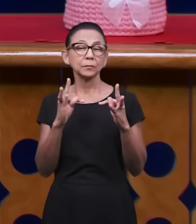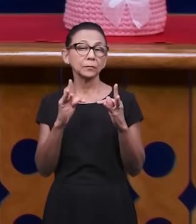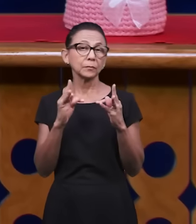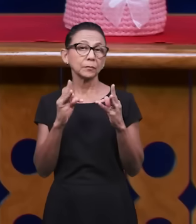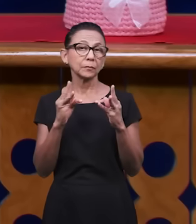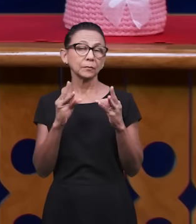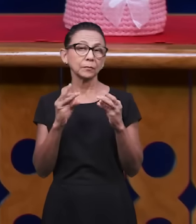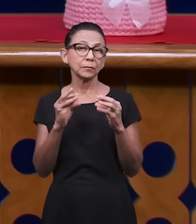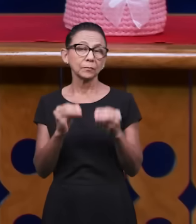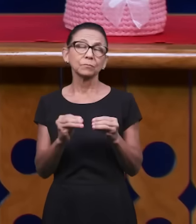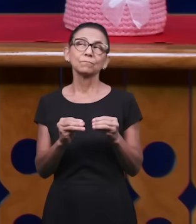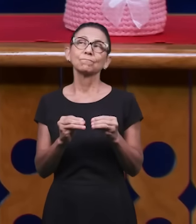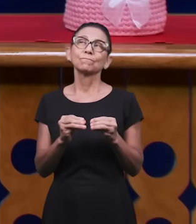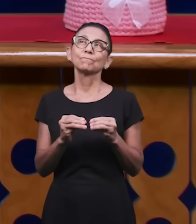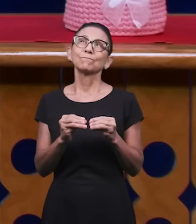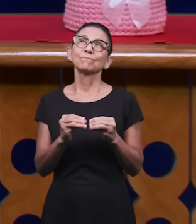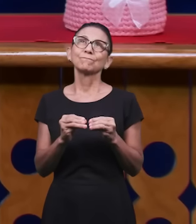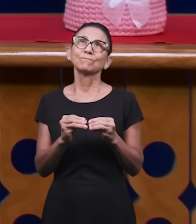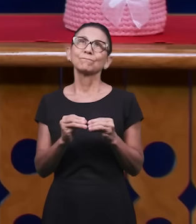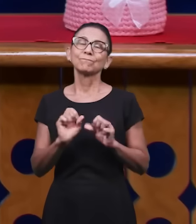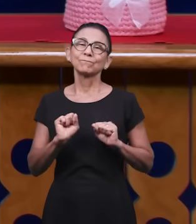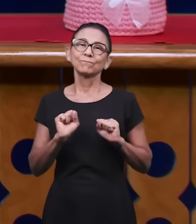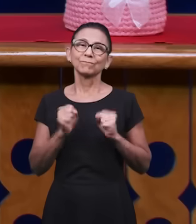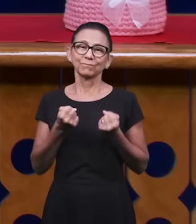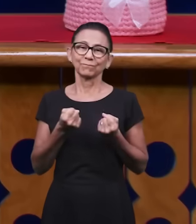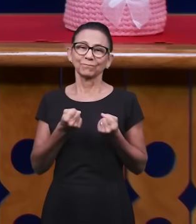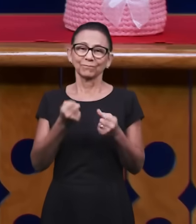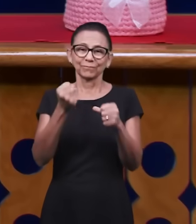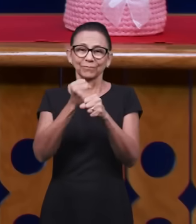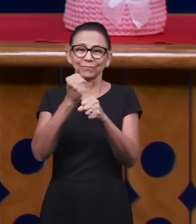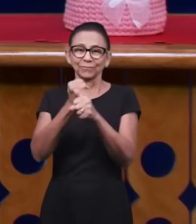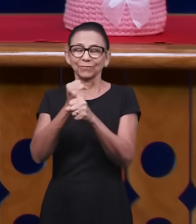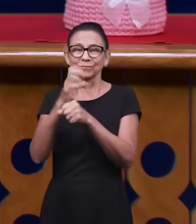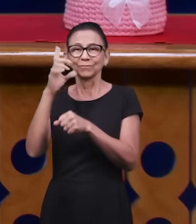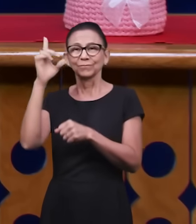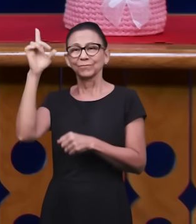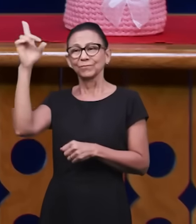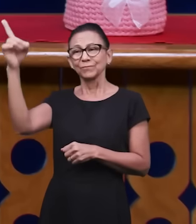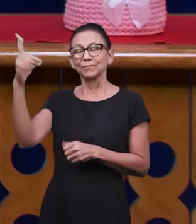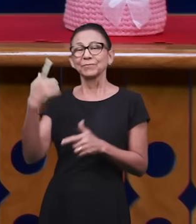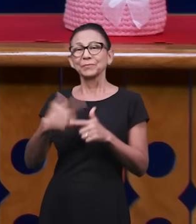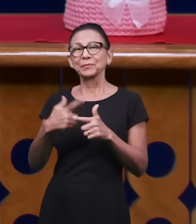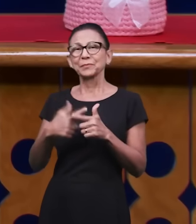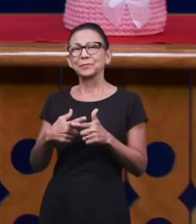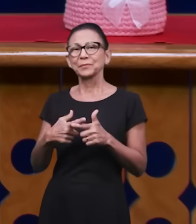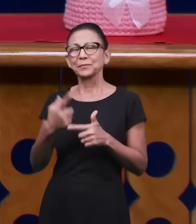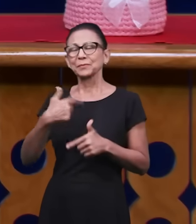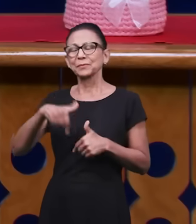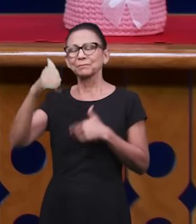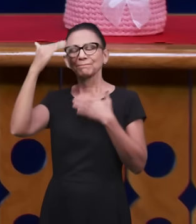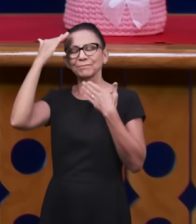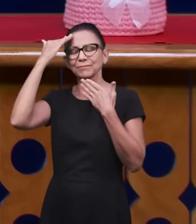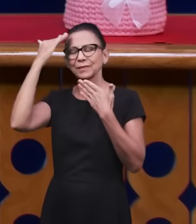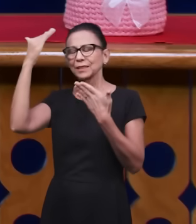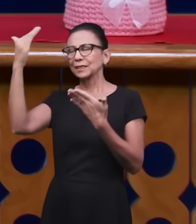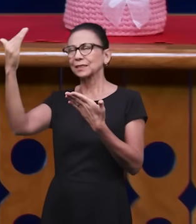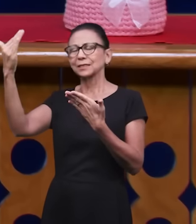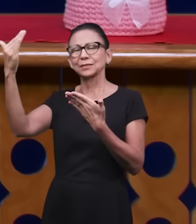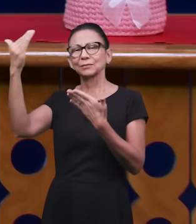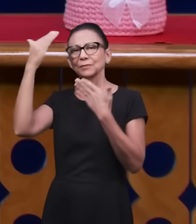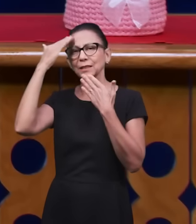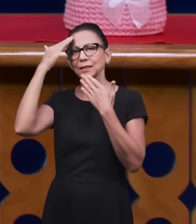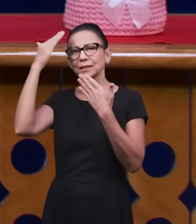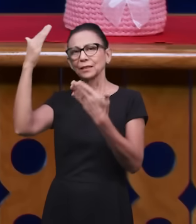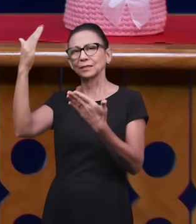Sem gratidão, não conseguimos realizar nada nesta obra chamada obra do Espírito Santo.